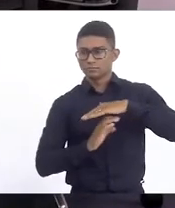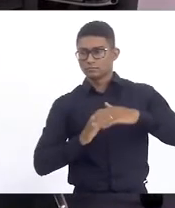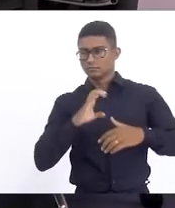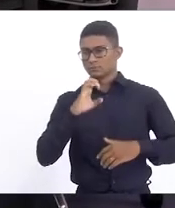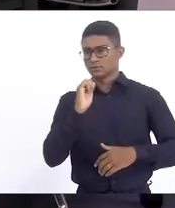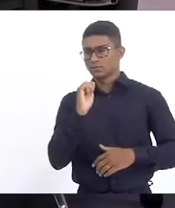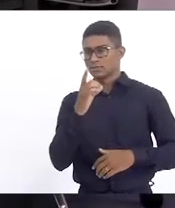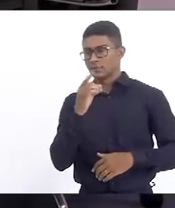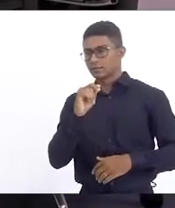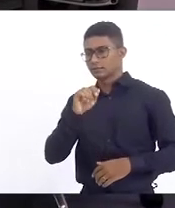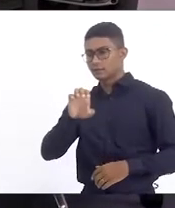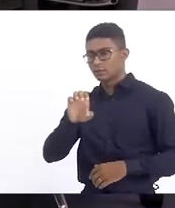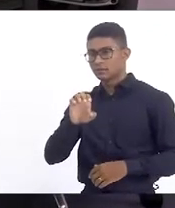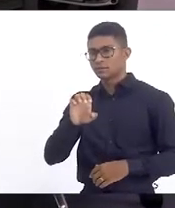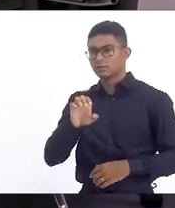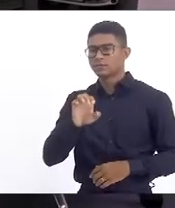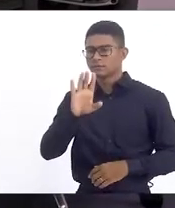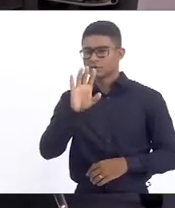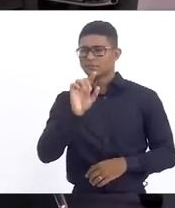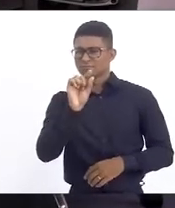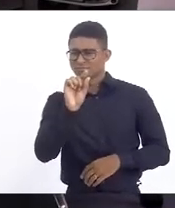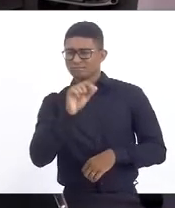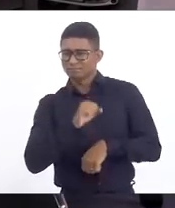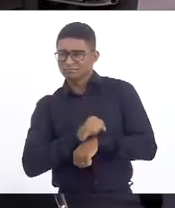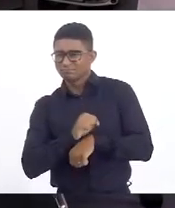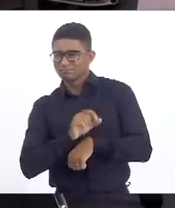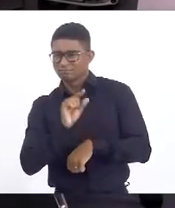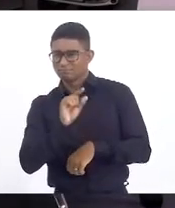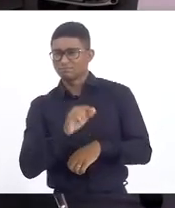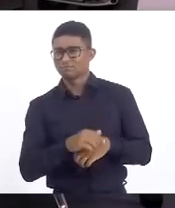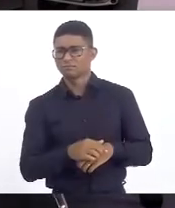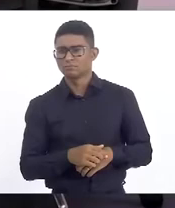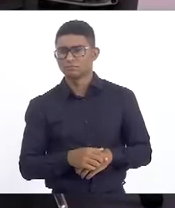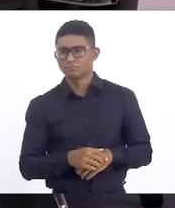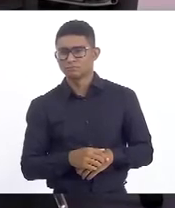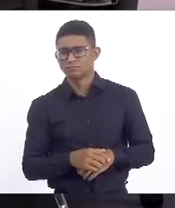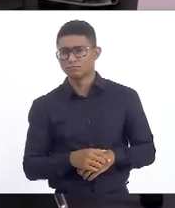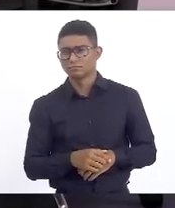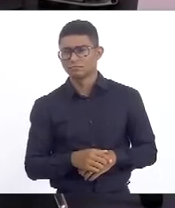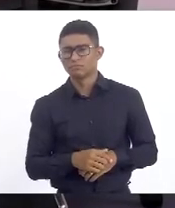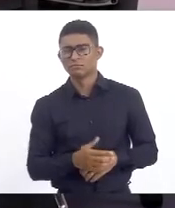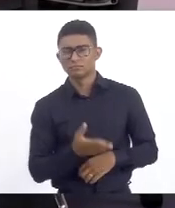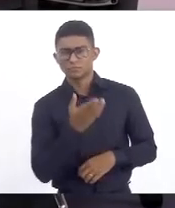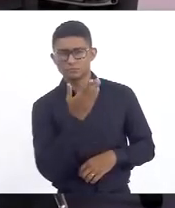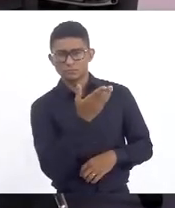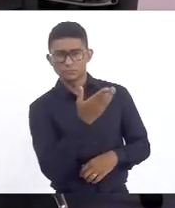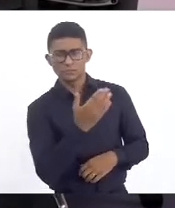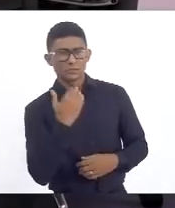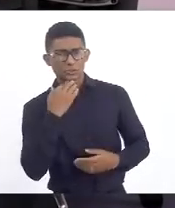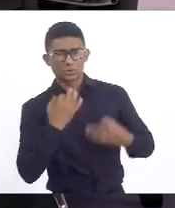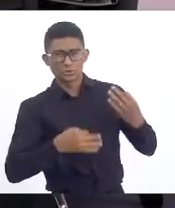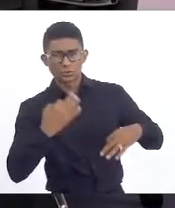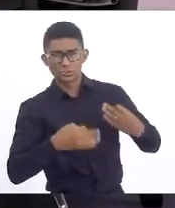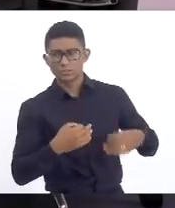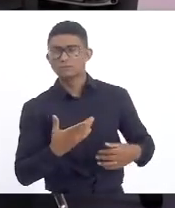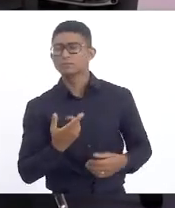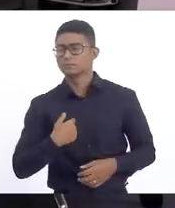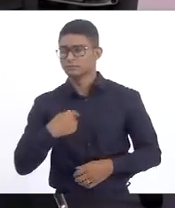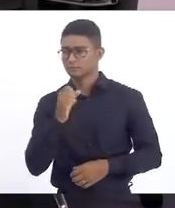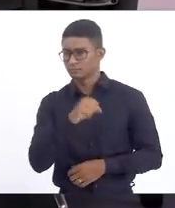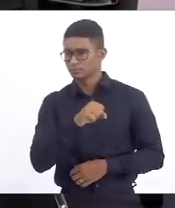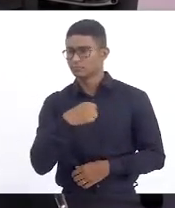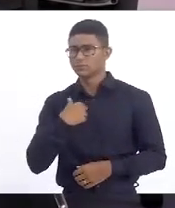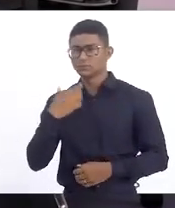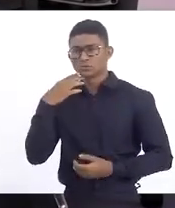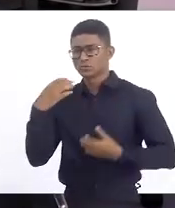gente. Só um minutinho, vamos deixar ali. Pois não. Pois não. Você é o departamento jurídico da SEDAI, não é isso? Sim, sou procurador do Estado pois e não. Sou diretor jurídico